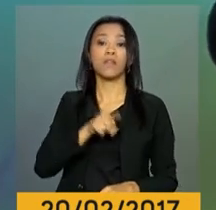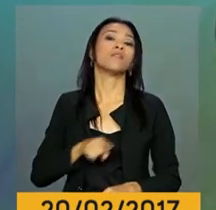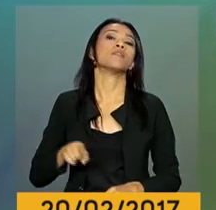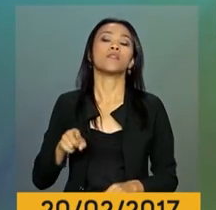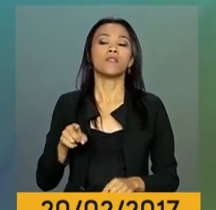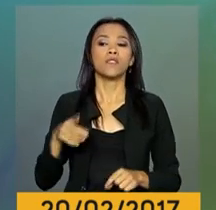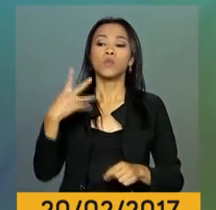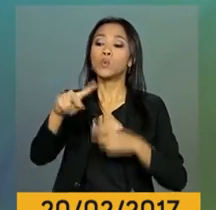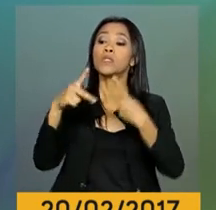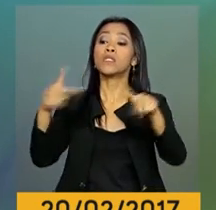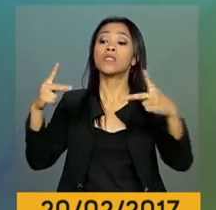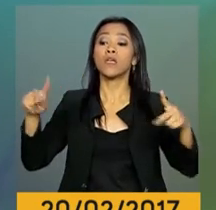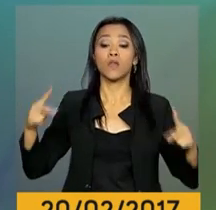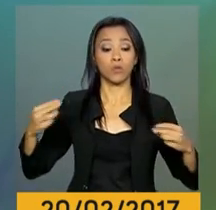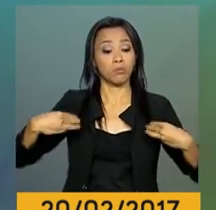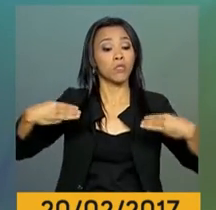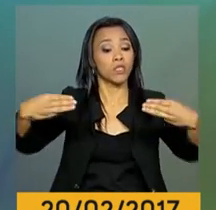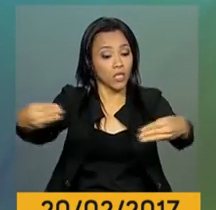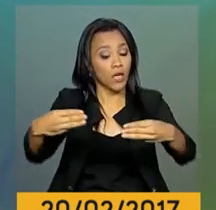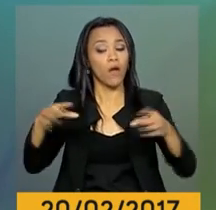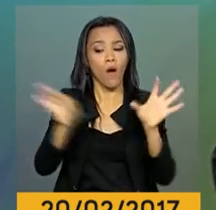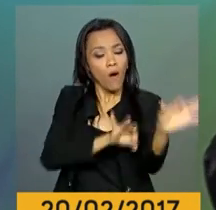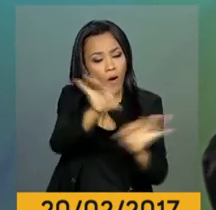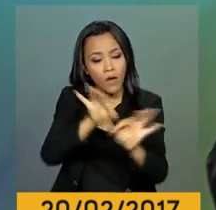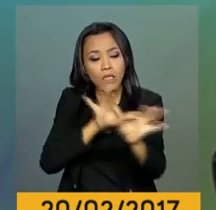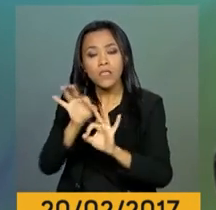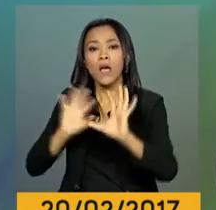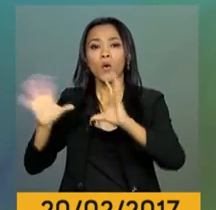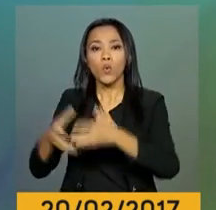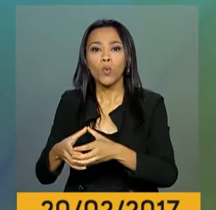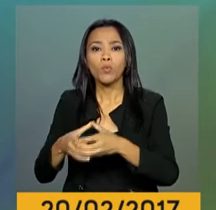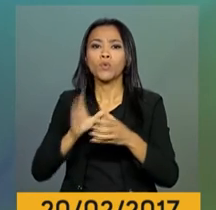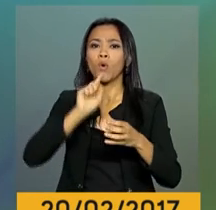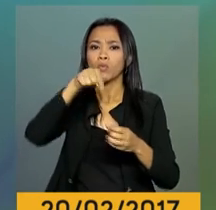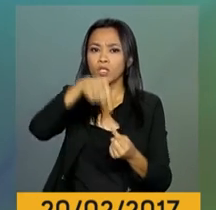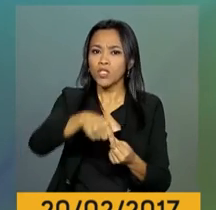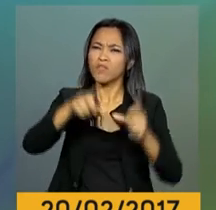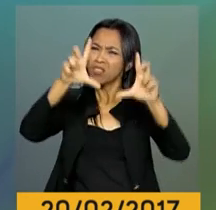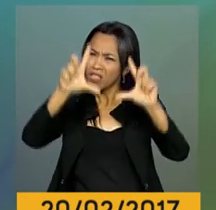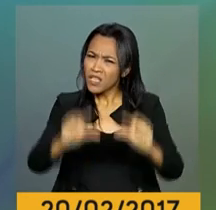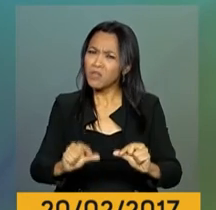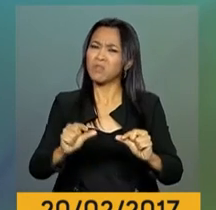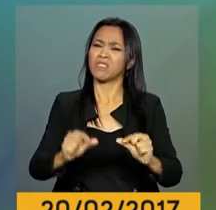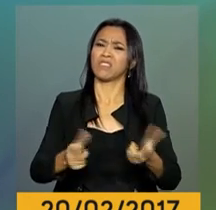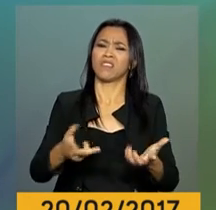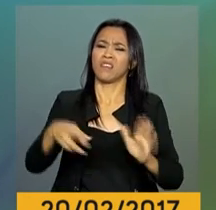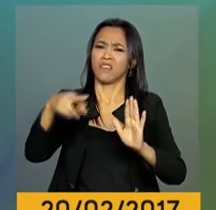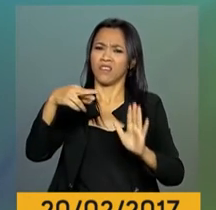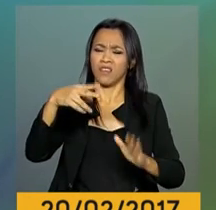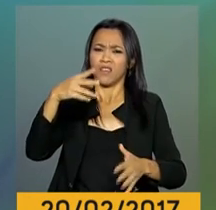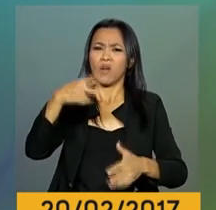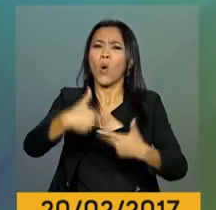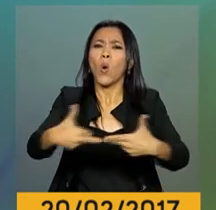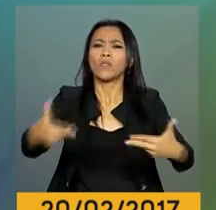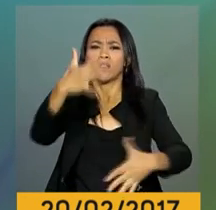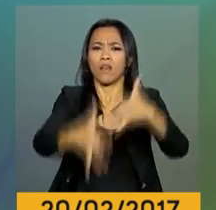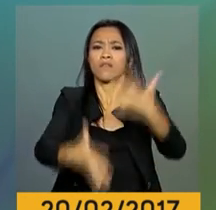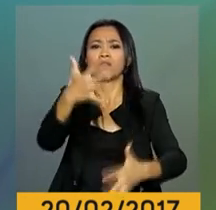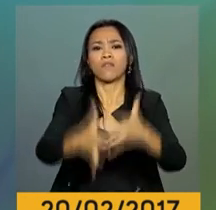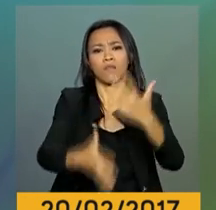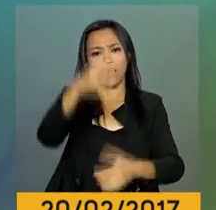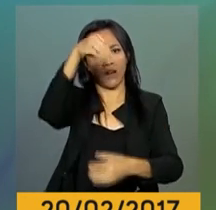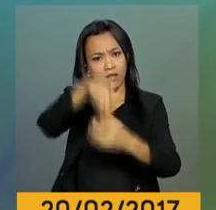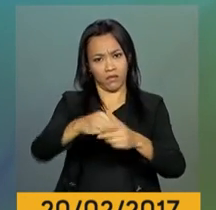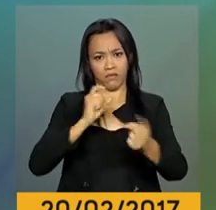nos seus respectivos ministérios, organizar grupos que visem a desburocratização. E nós já estamos lá na Casa Civil com um